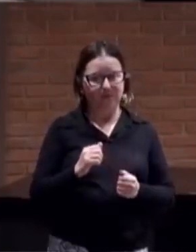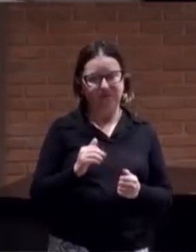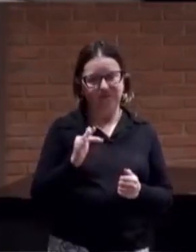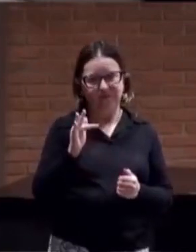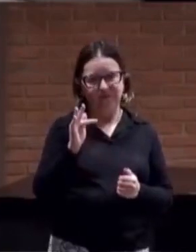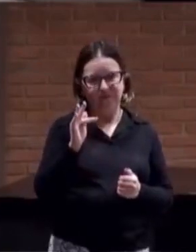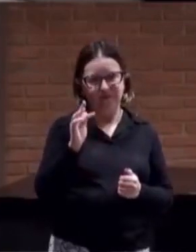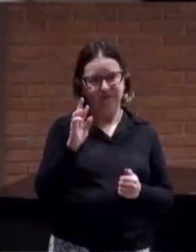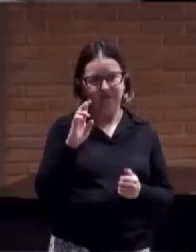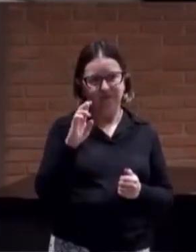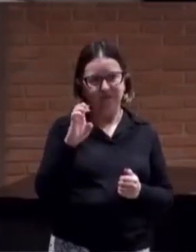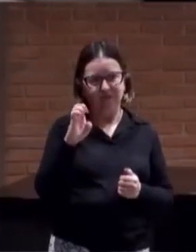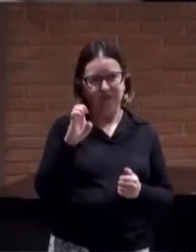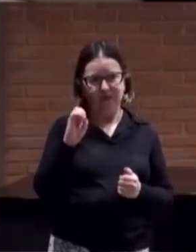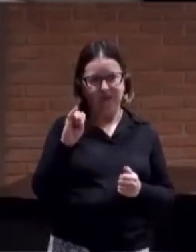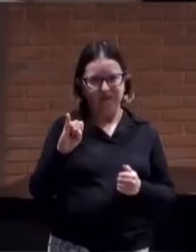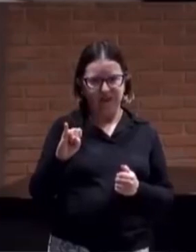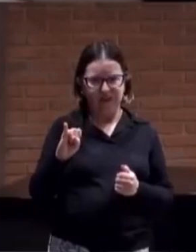que